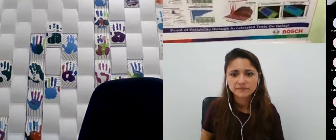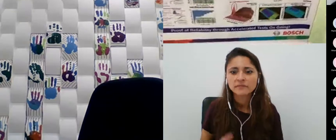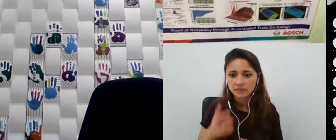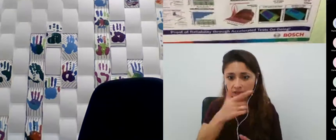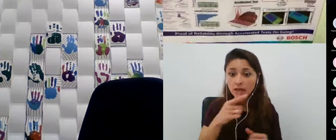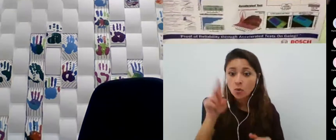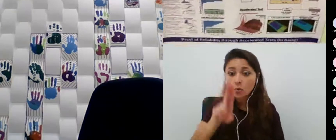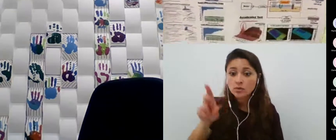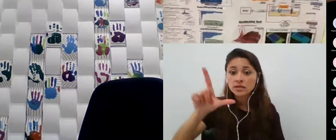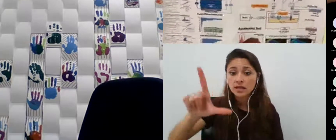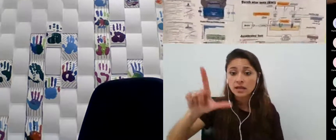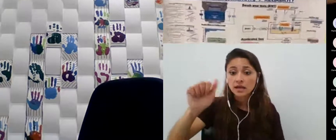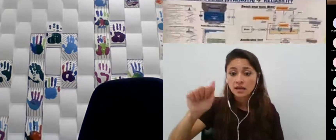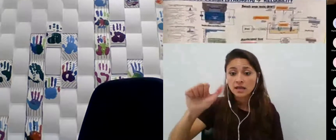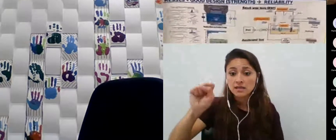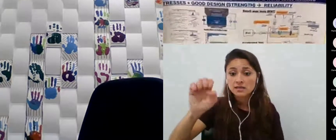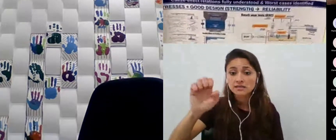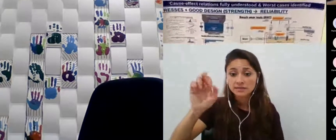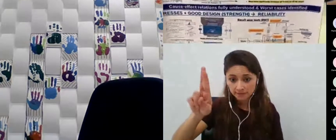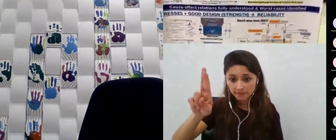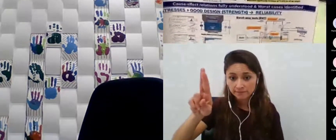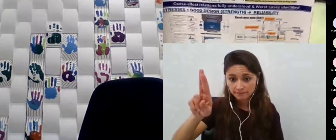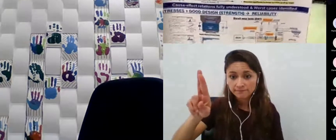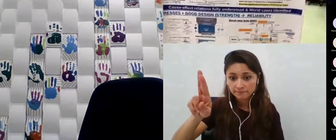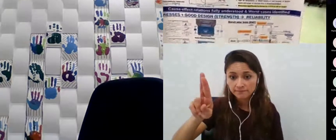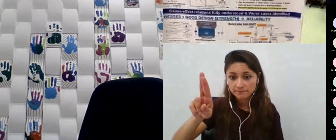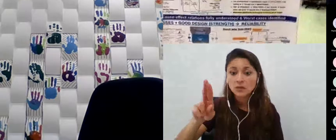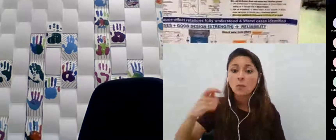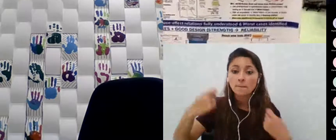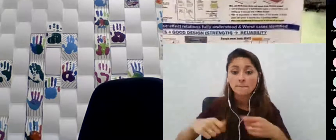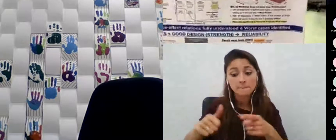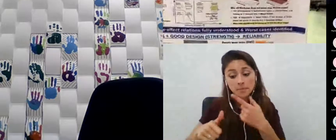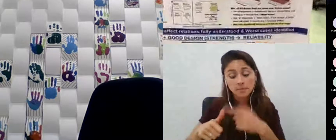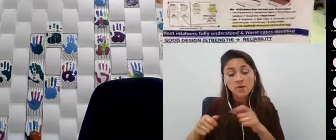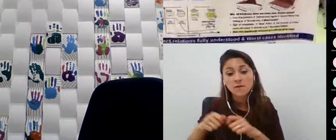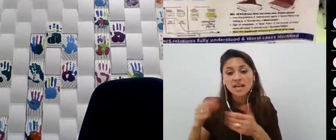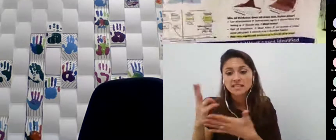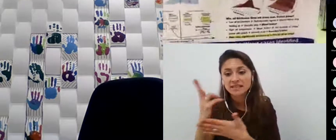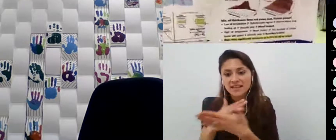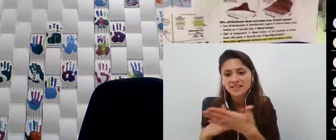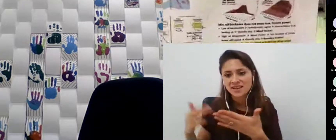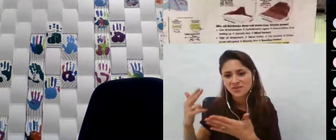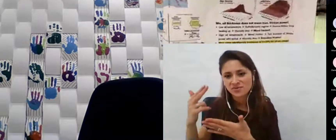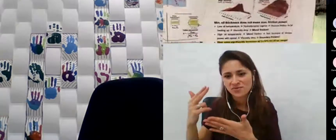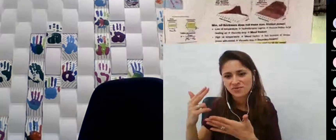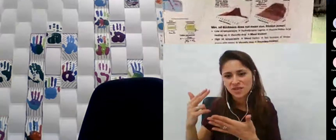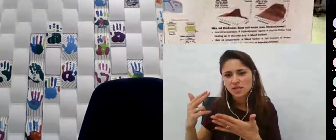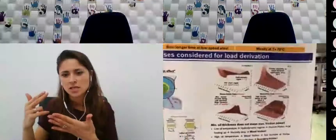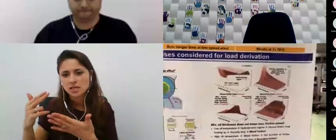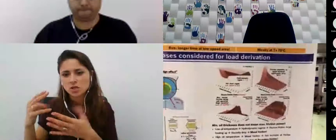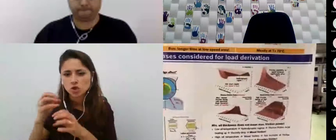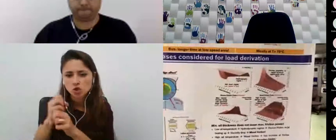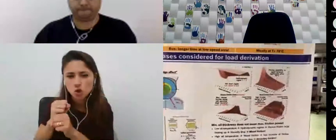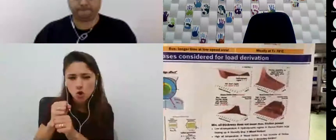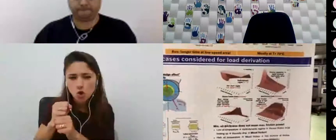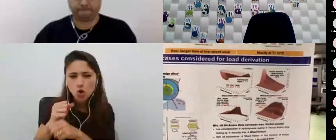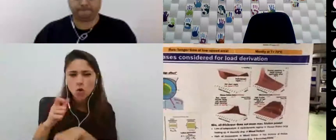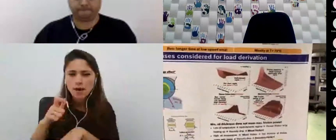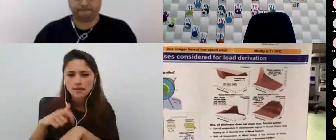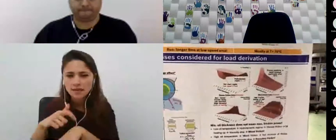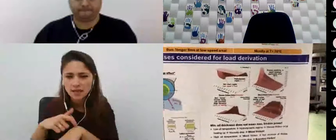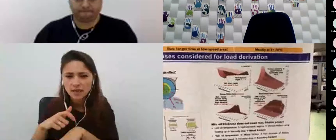gente desenha todo o produto matemático e a gente vai tendo essas informações, e com essas informações o engenheiro toma a